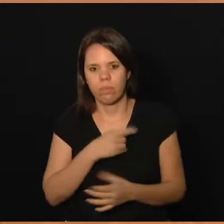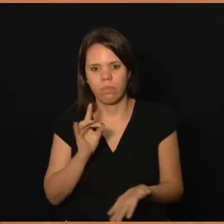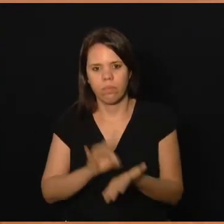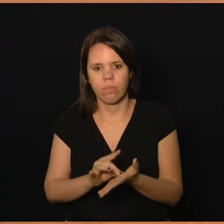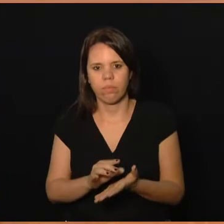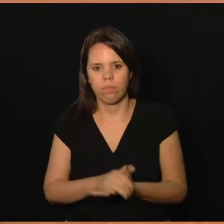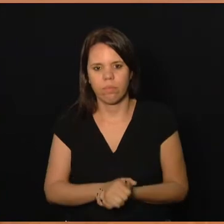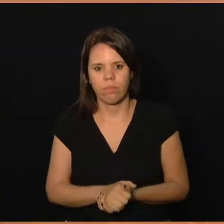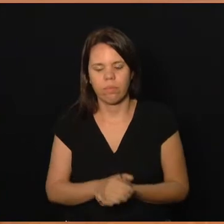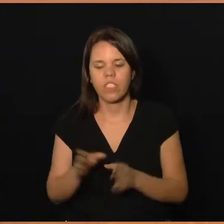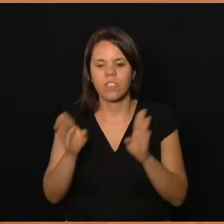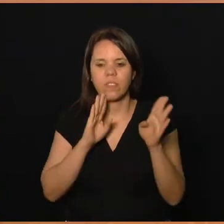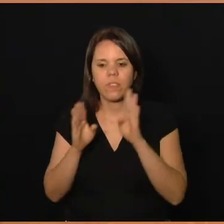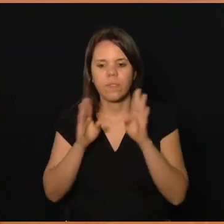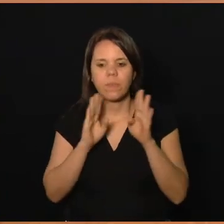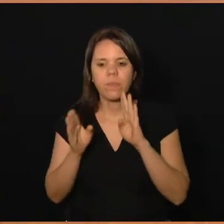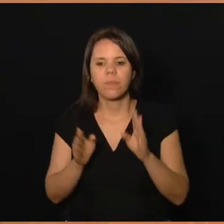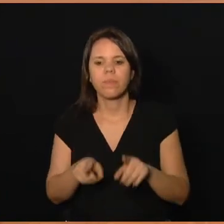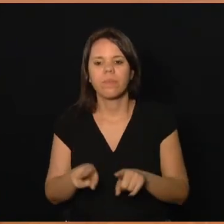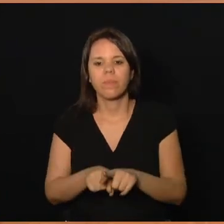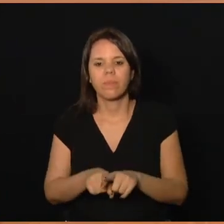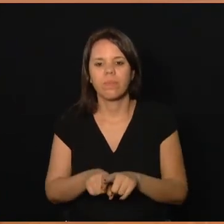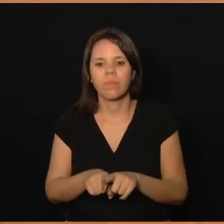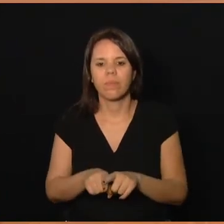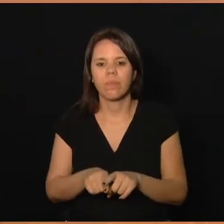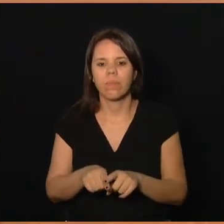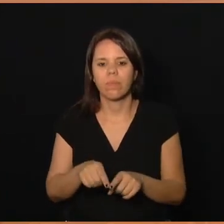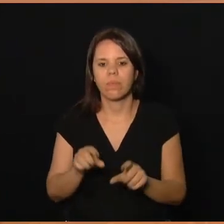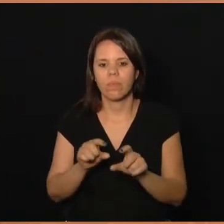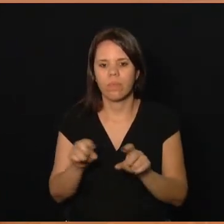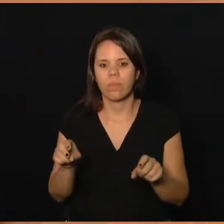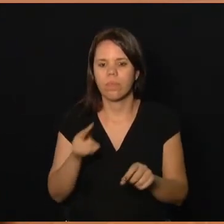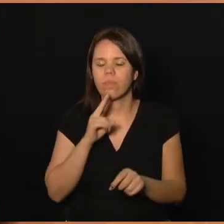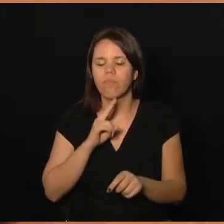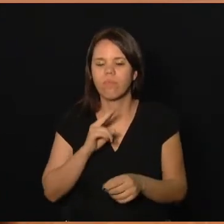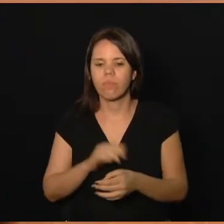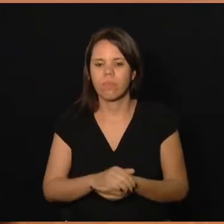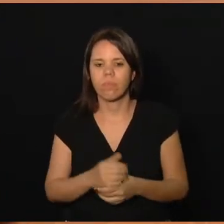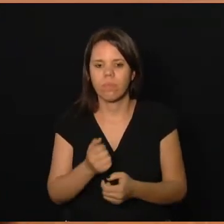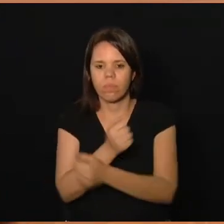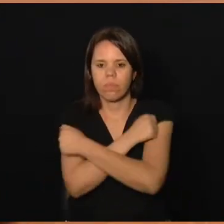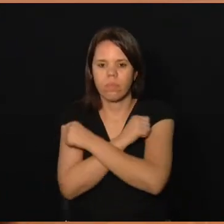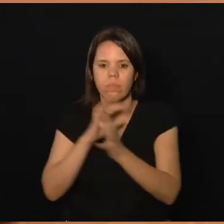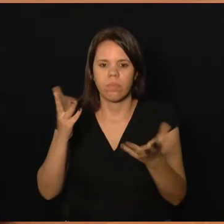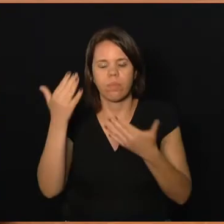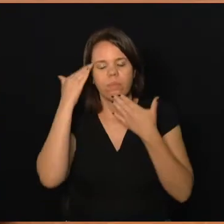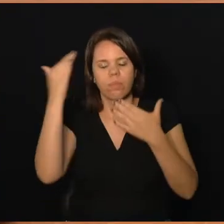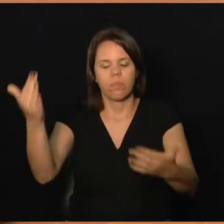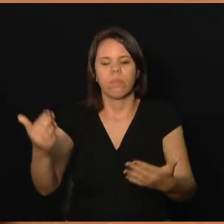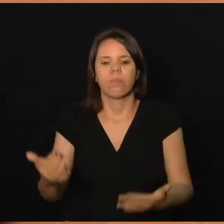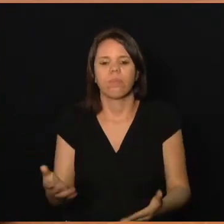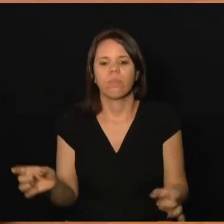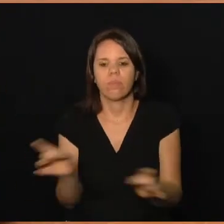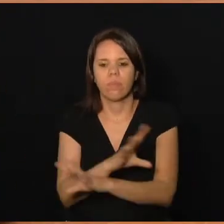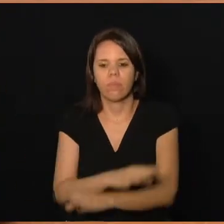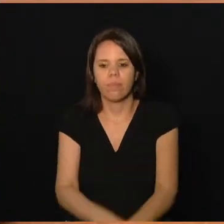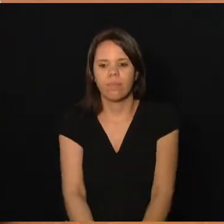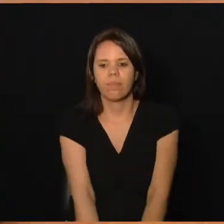realizamos. E no Facebook, Nelson Osseri. Tá bom? Um abraço a todos e muito obrigado, e dou por encerrado.